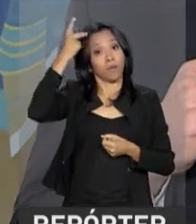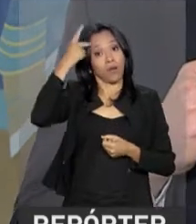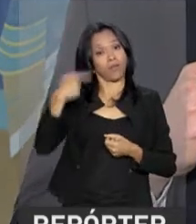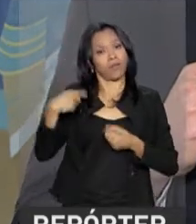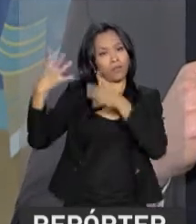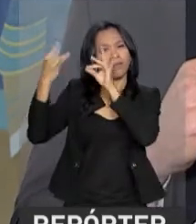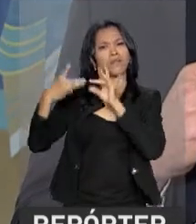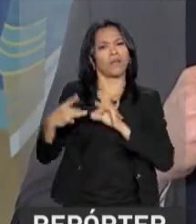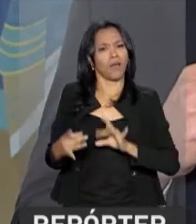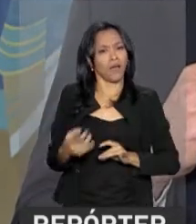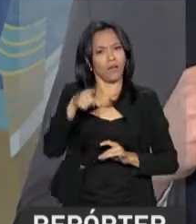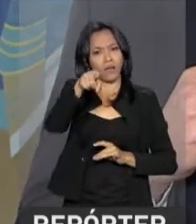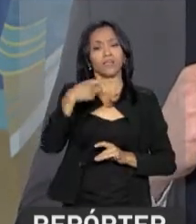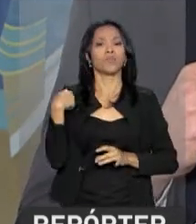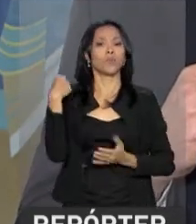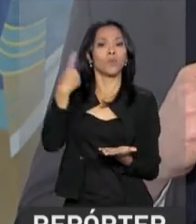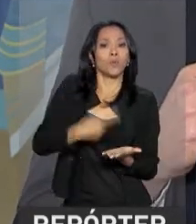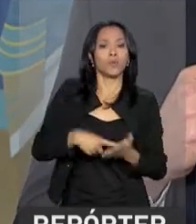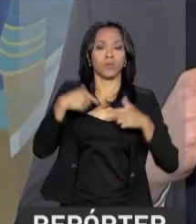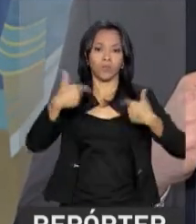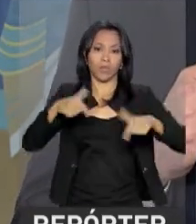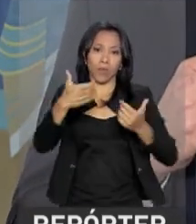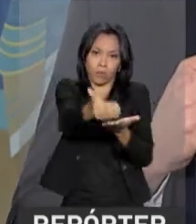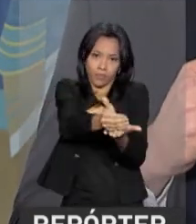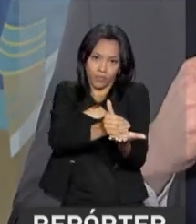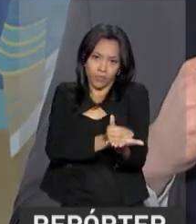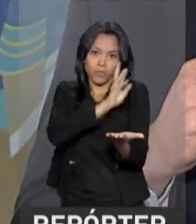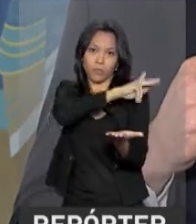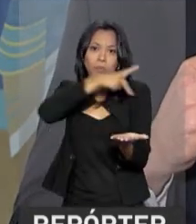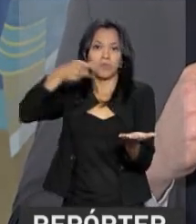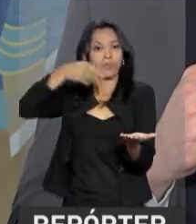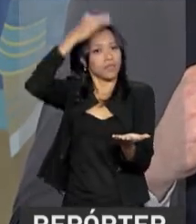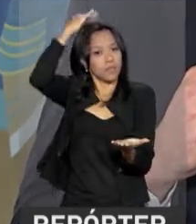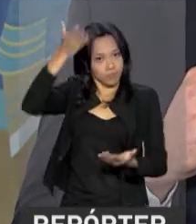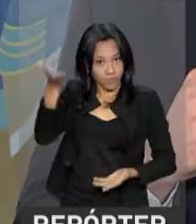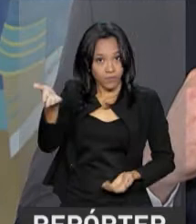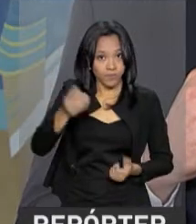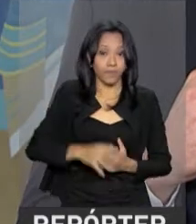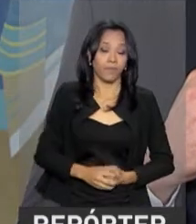mais detalhes sobre a agenda do presidente. Olá, Luana, é com você.